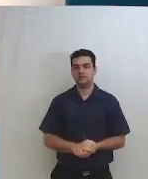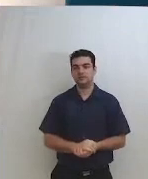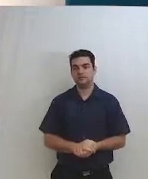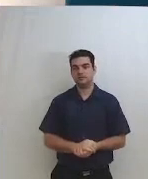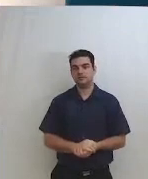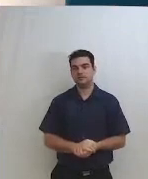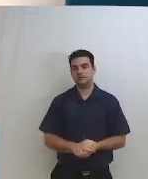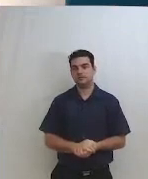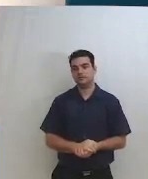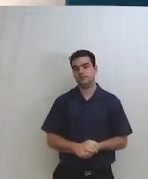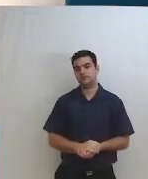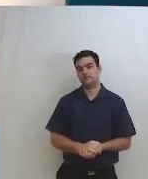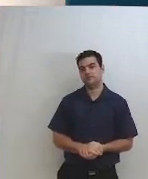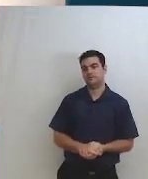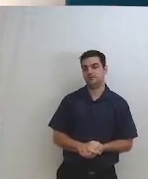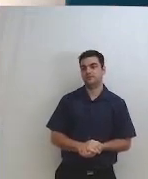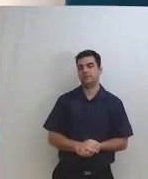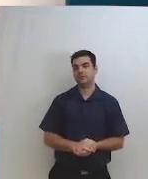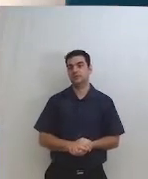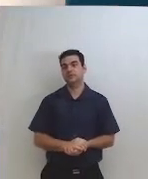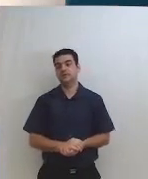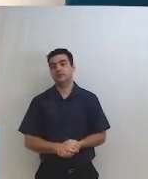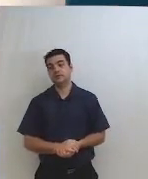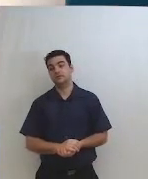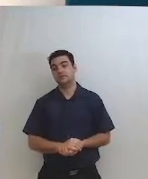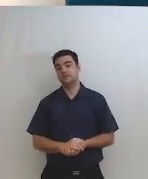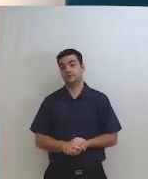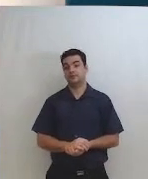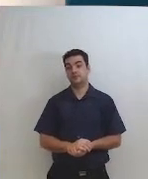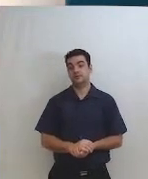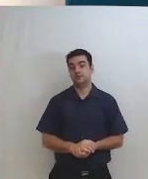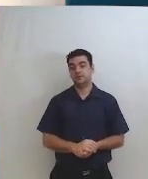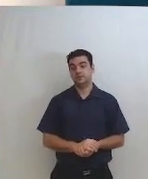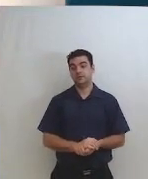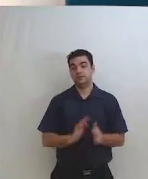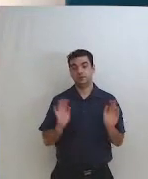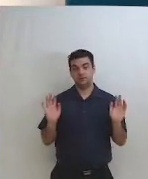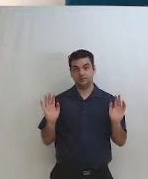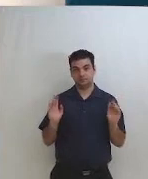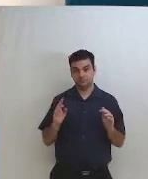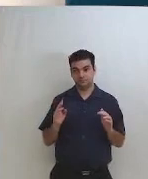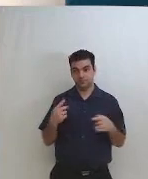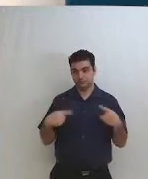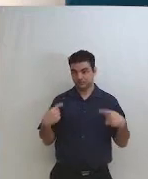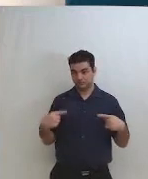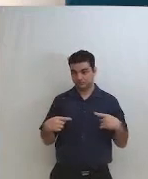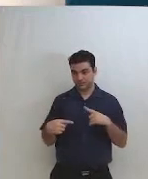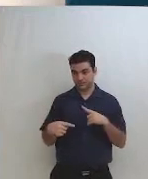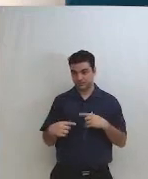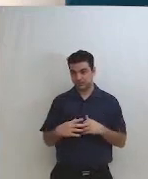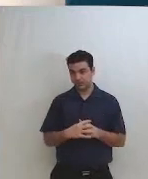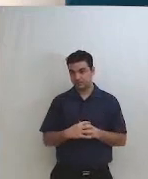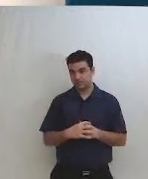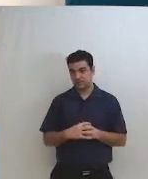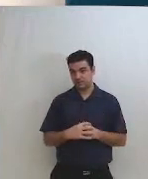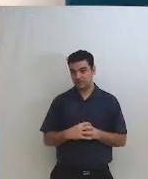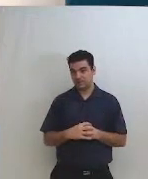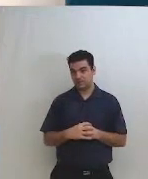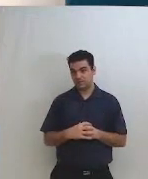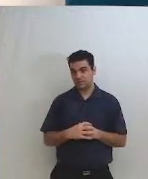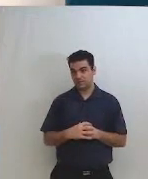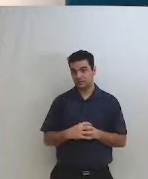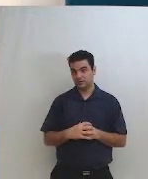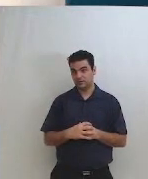Alguma alteração? Se alguém ponderar, eu faria a leitura do voto. Eu acho que, pelo que a doutora Luísa